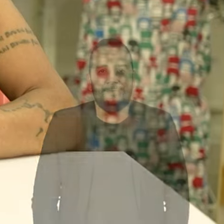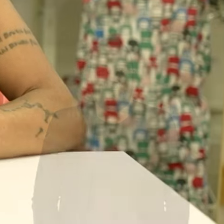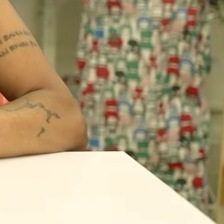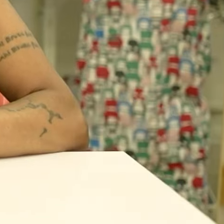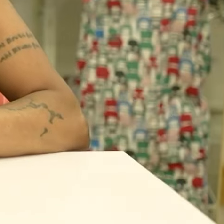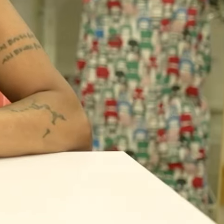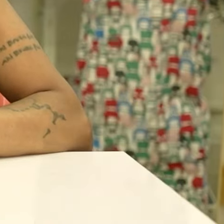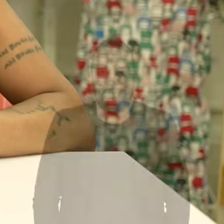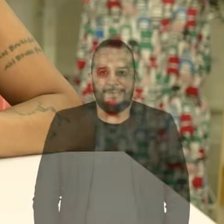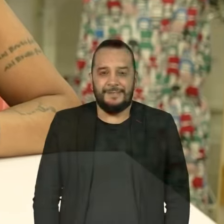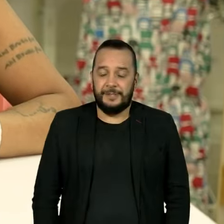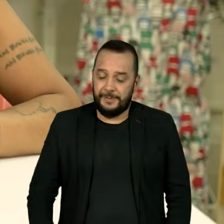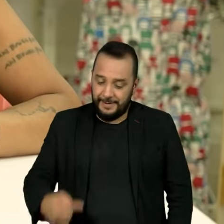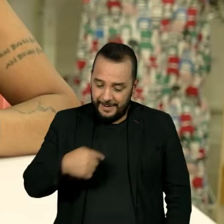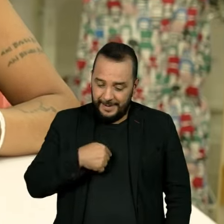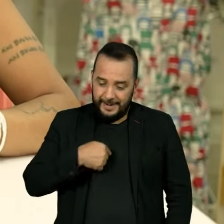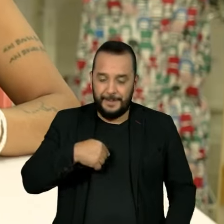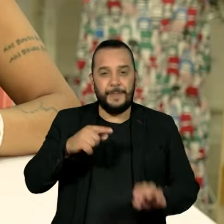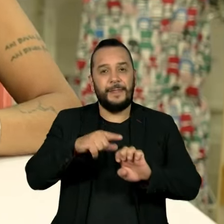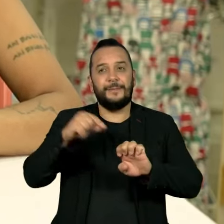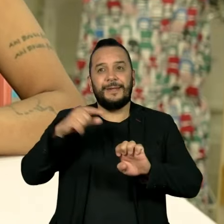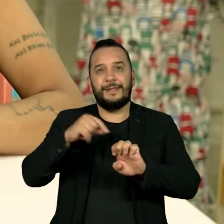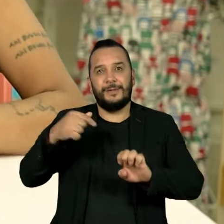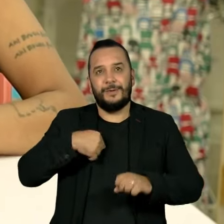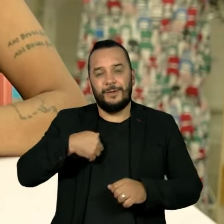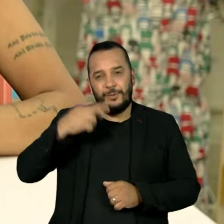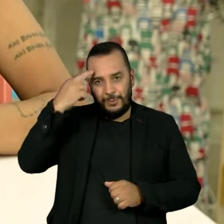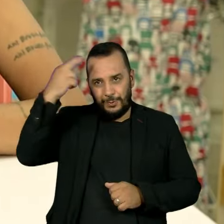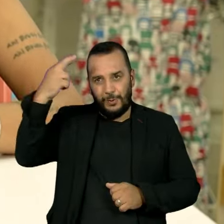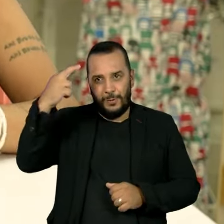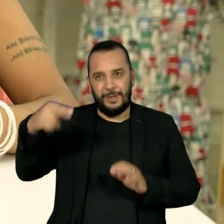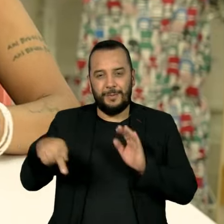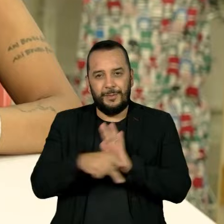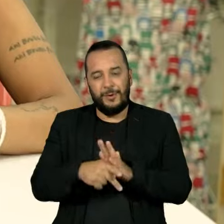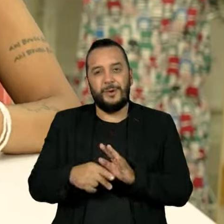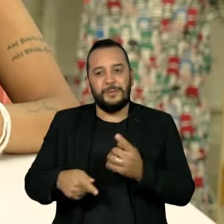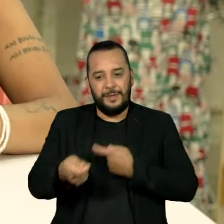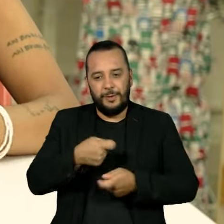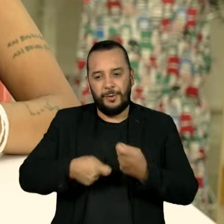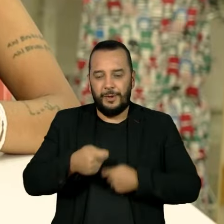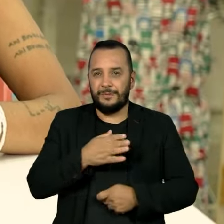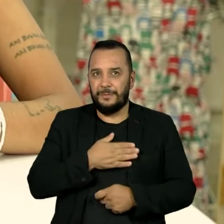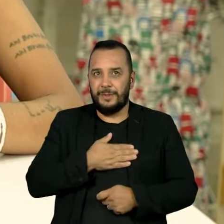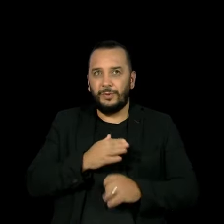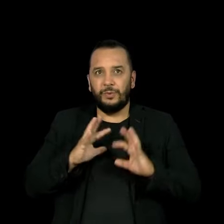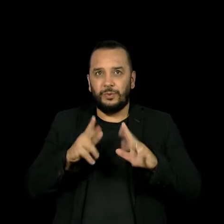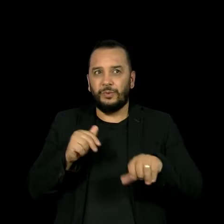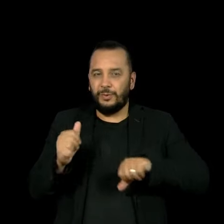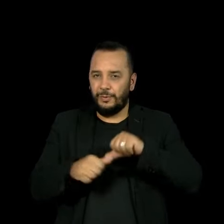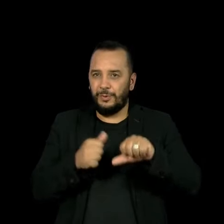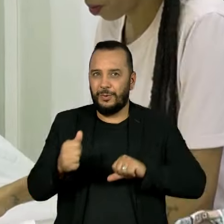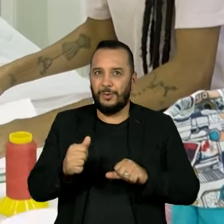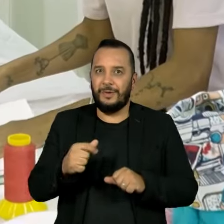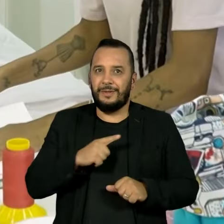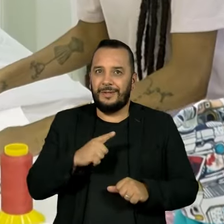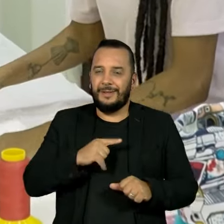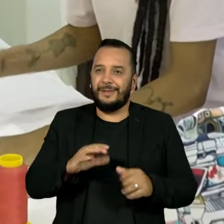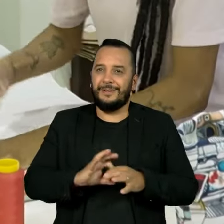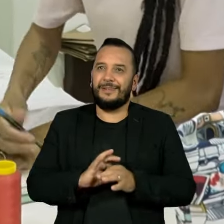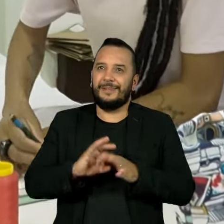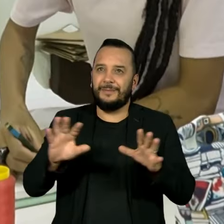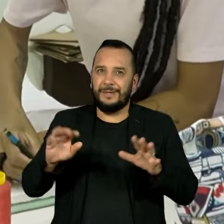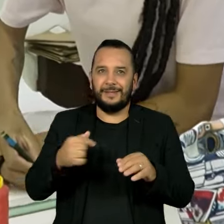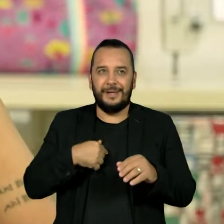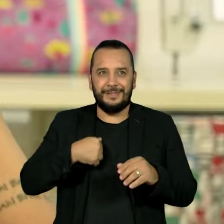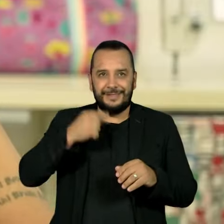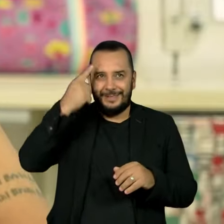Depois que eu me tornei empreendedora, dona do meu próprio negócio, tudo mudou, é uma outra Agnes. Eu tenho liberdade de mudar